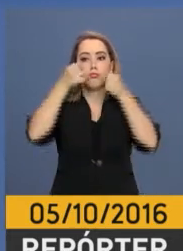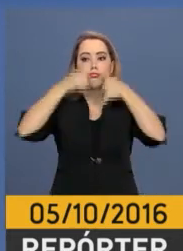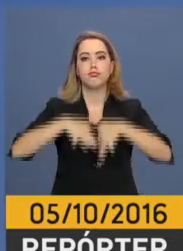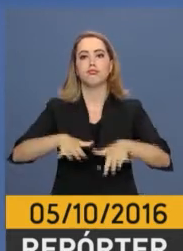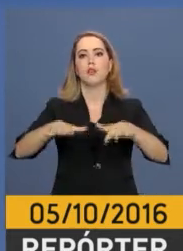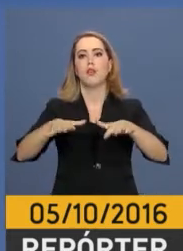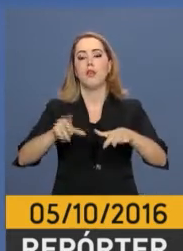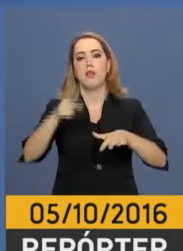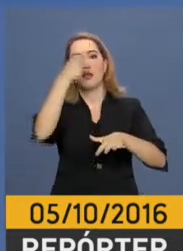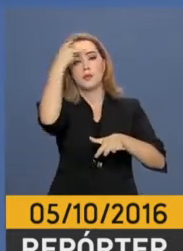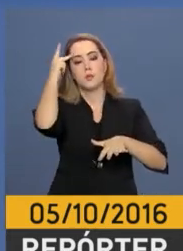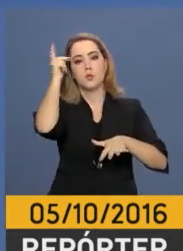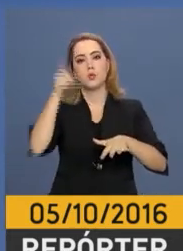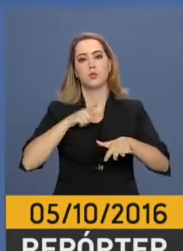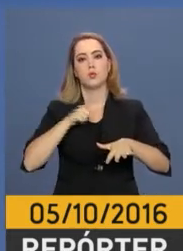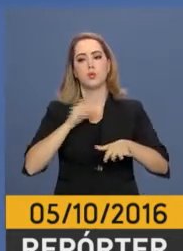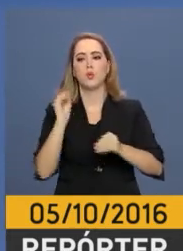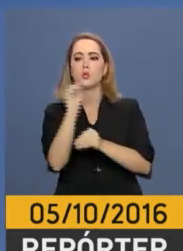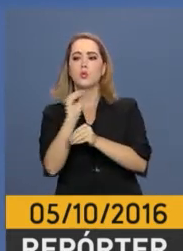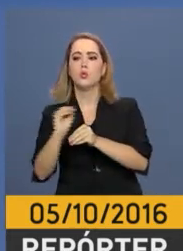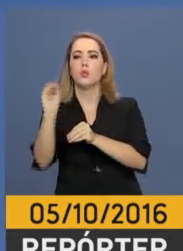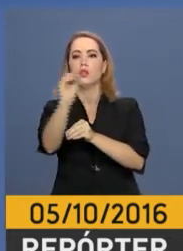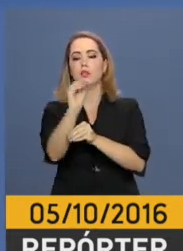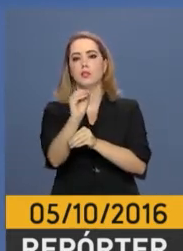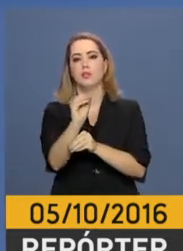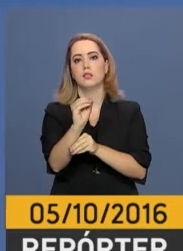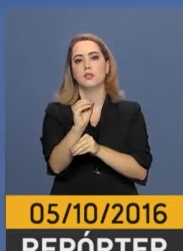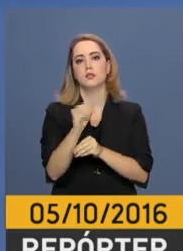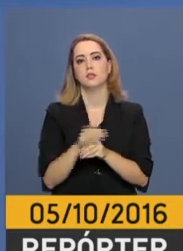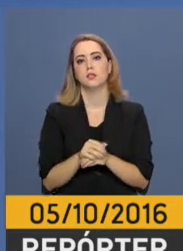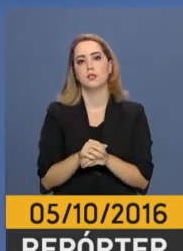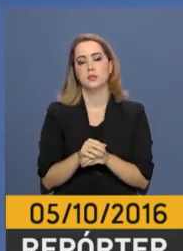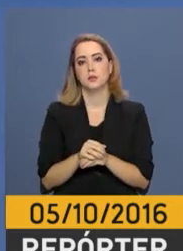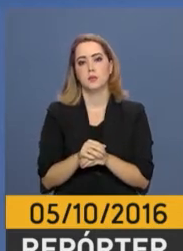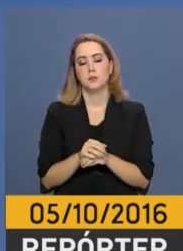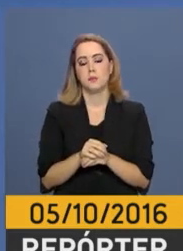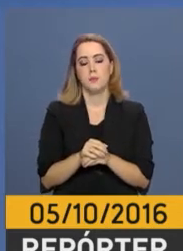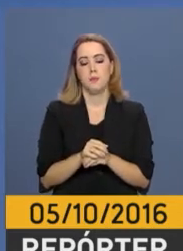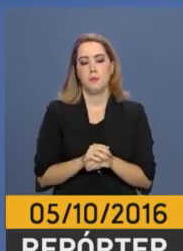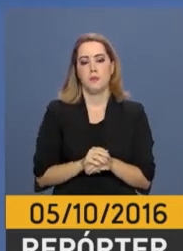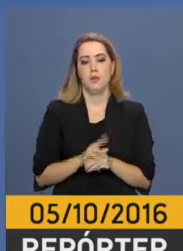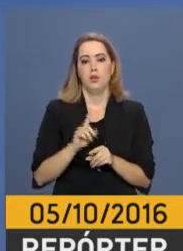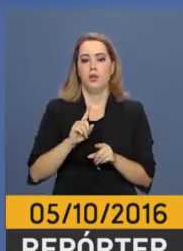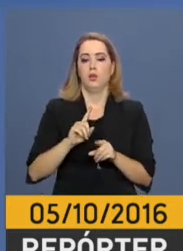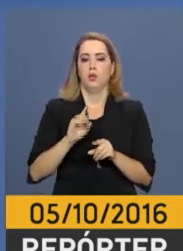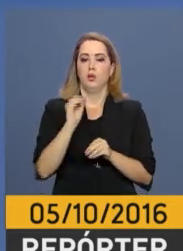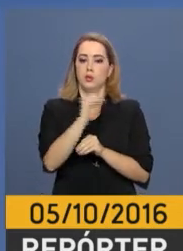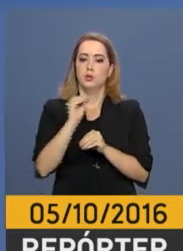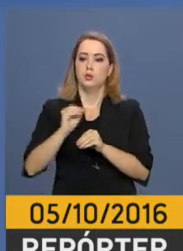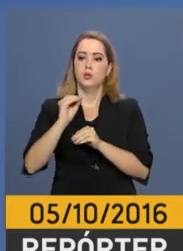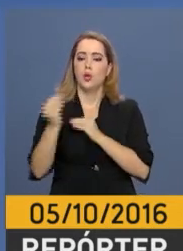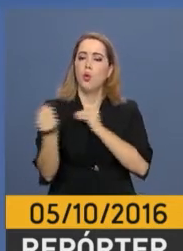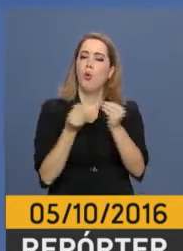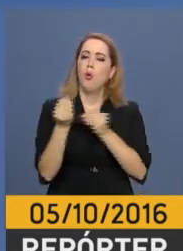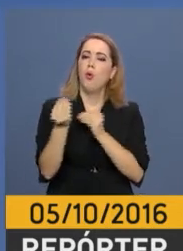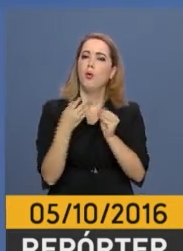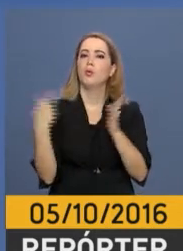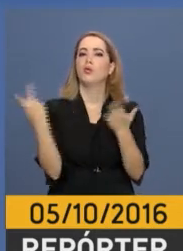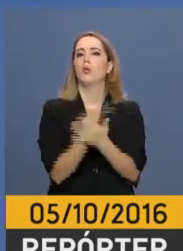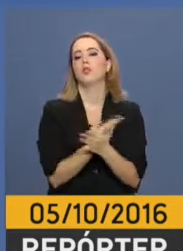multiplicadores são pessoas que vão cuidar é do dador do andamento dos programas